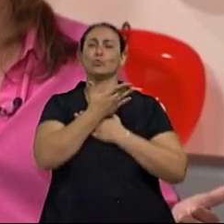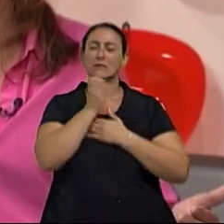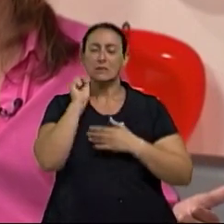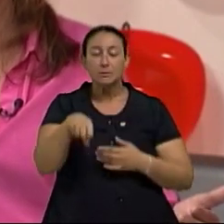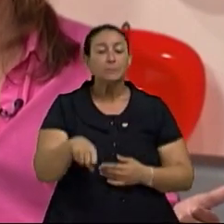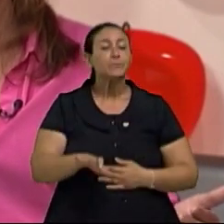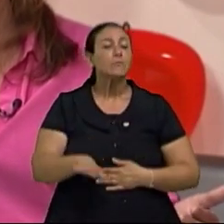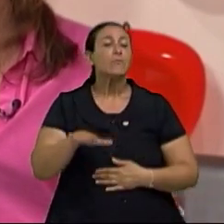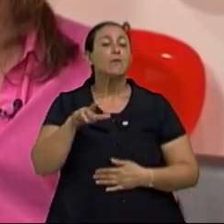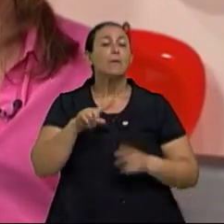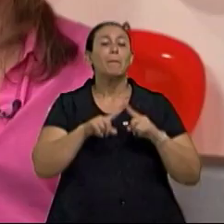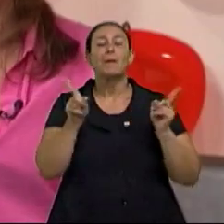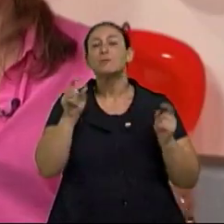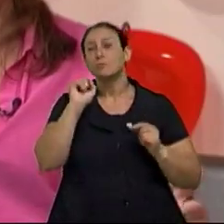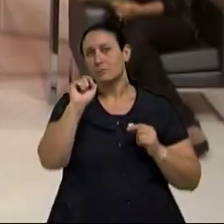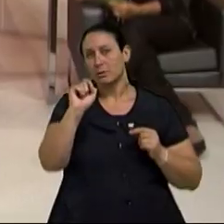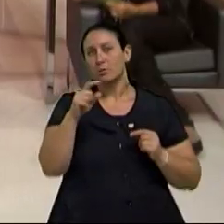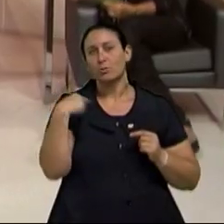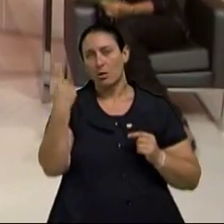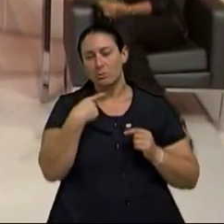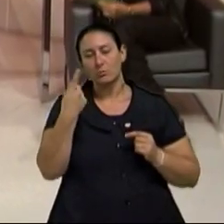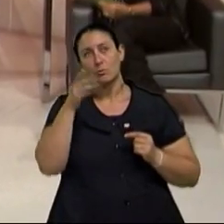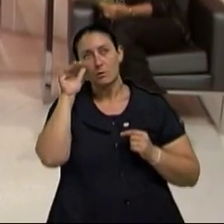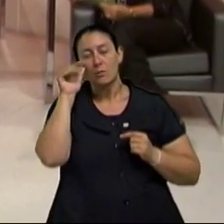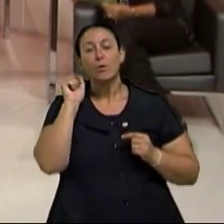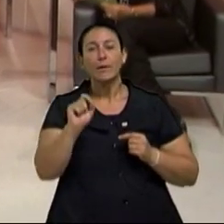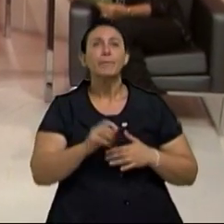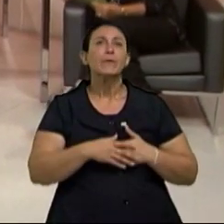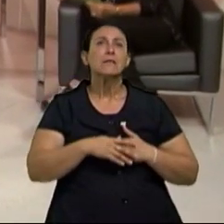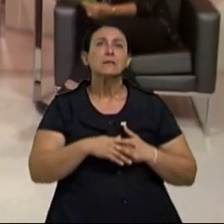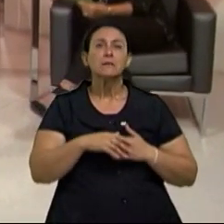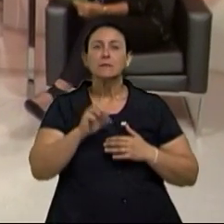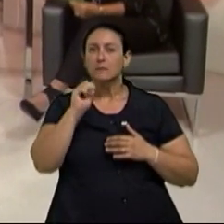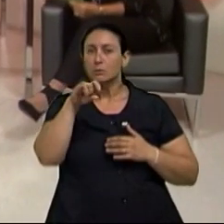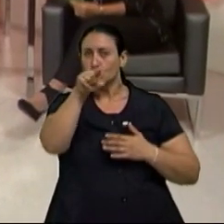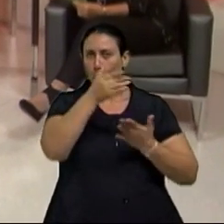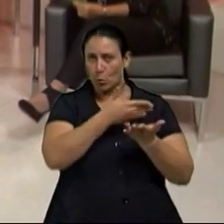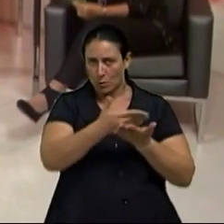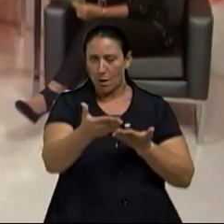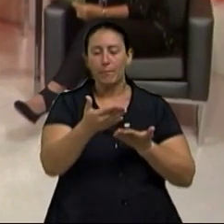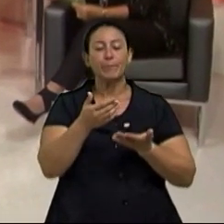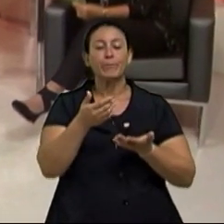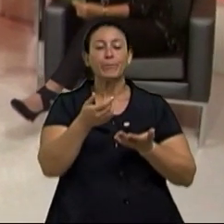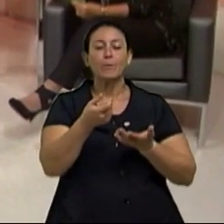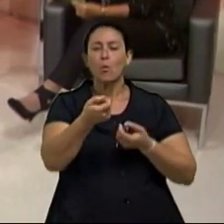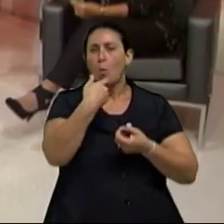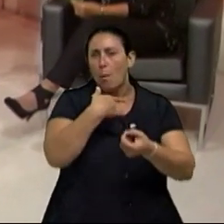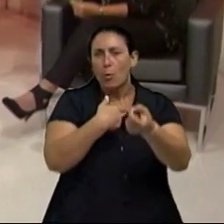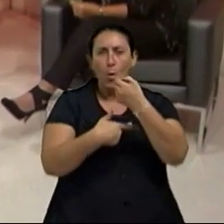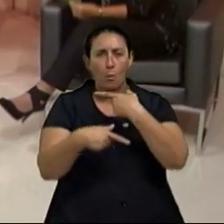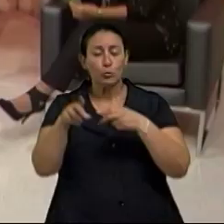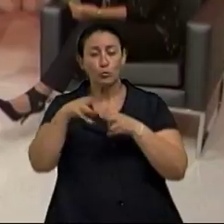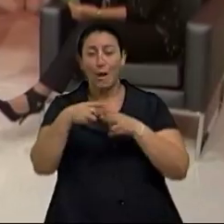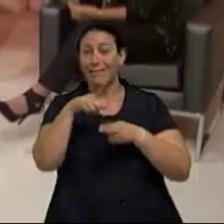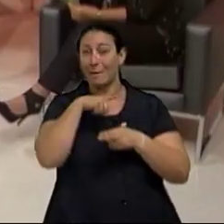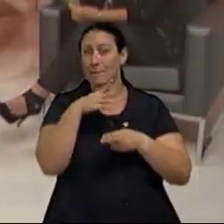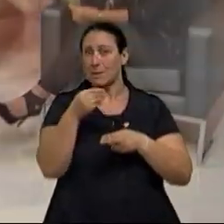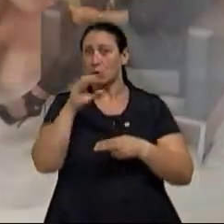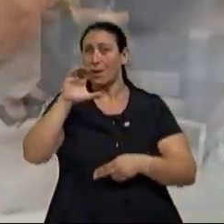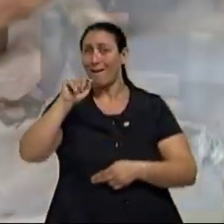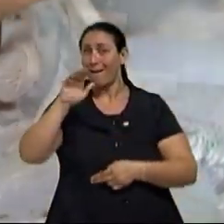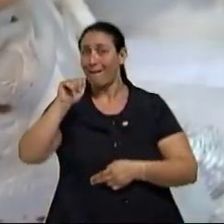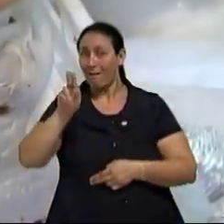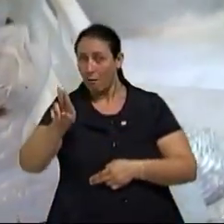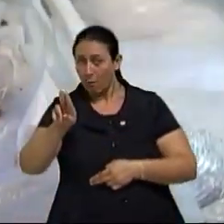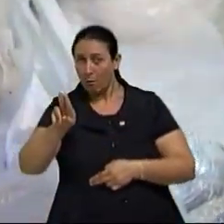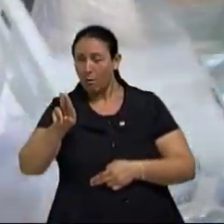que você tem que a gente observou, quando você consome chocolate com alto conteúdo de cacau, ele